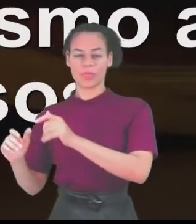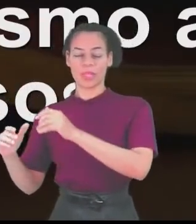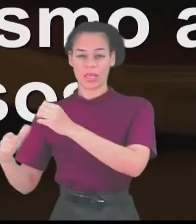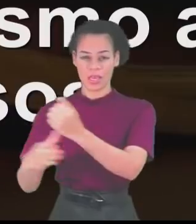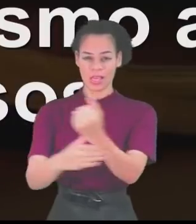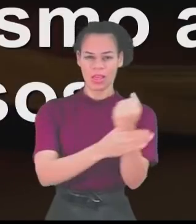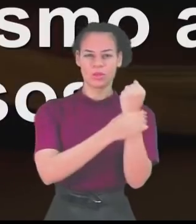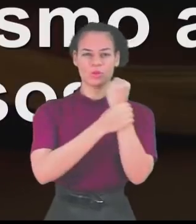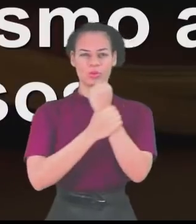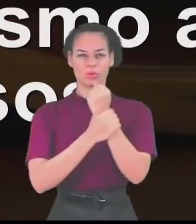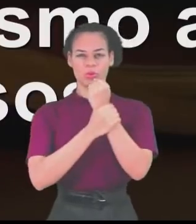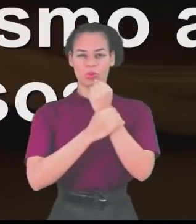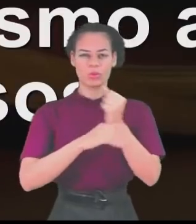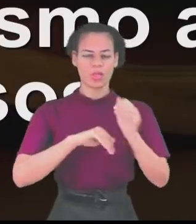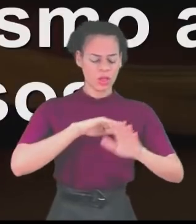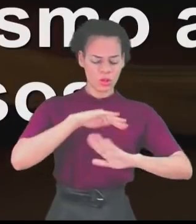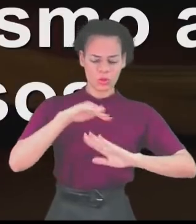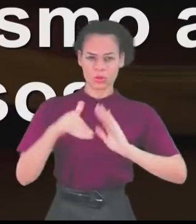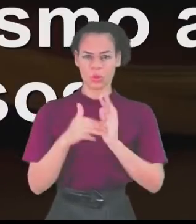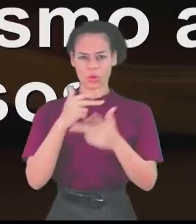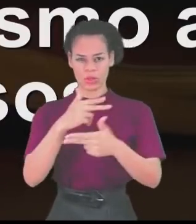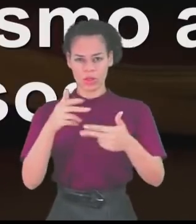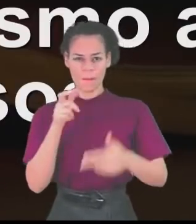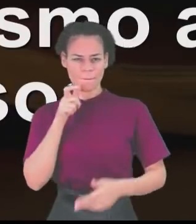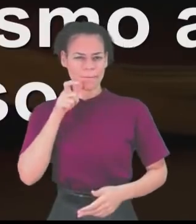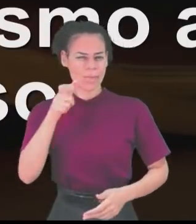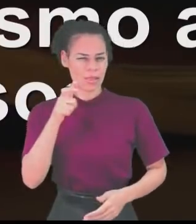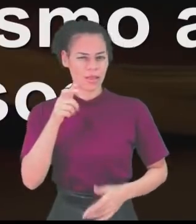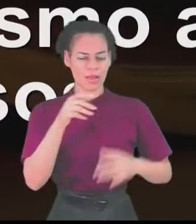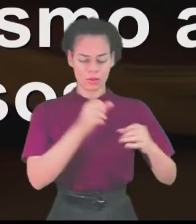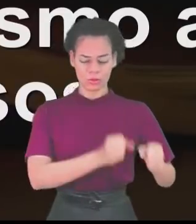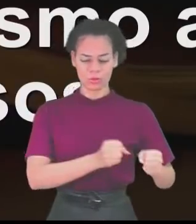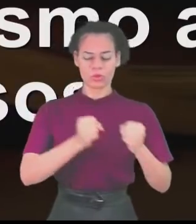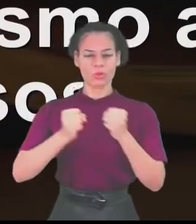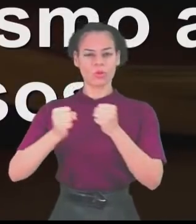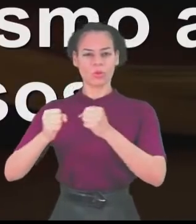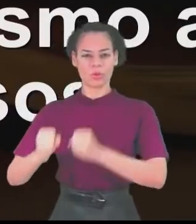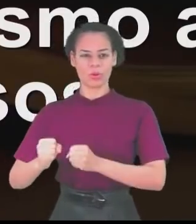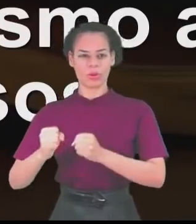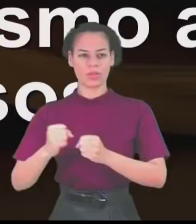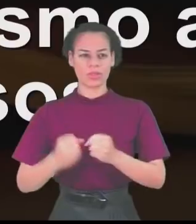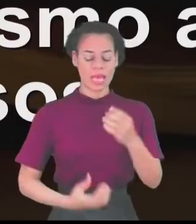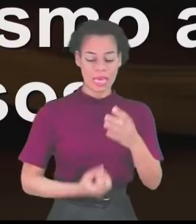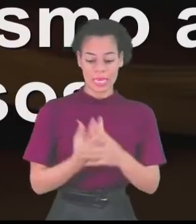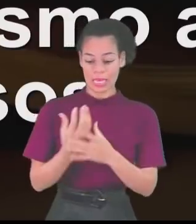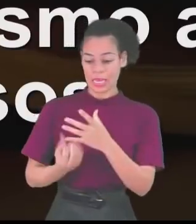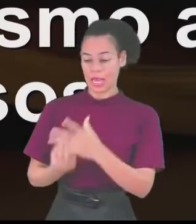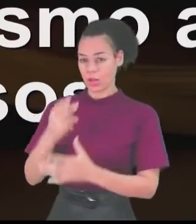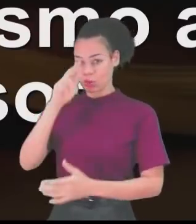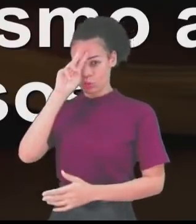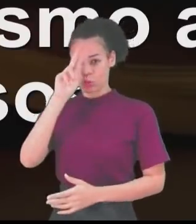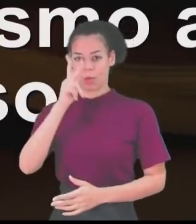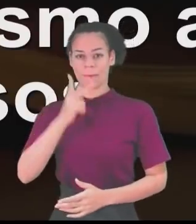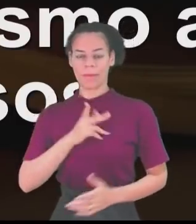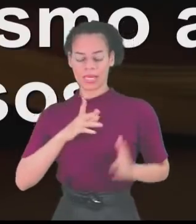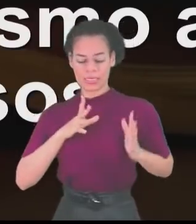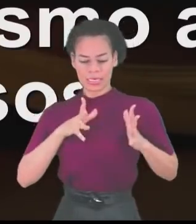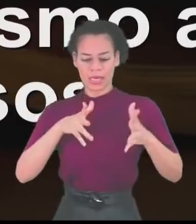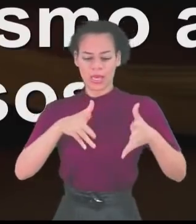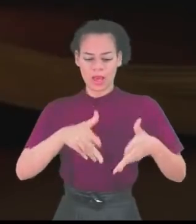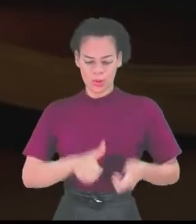todas as coisas pela palavra do seu poder o cabelo feito por si mesmo a purificação dos